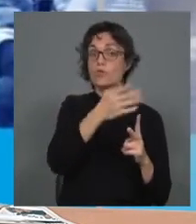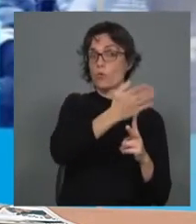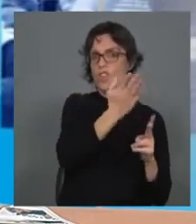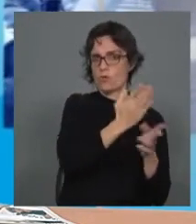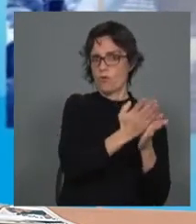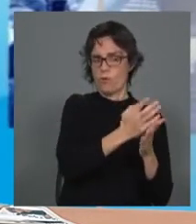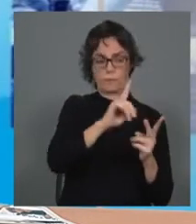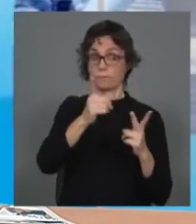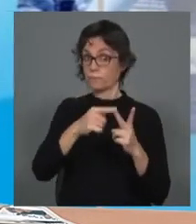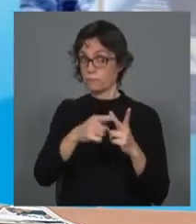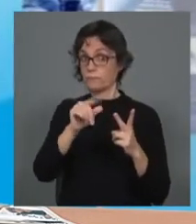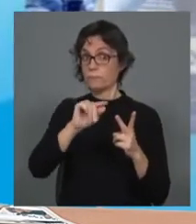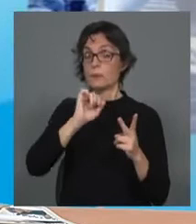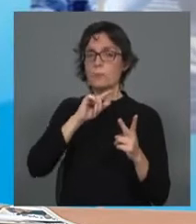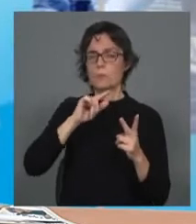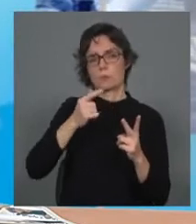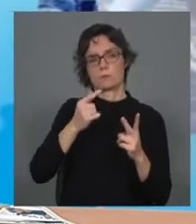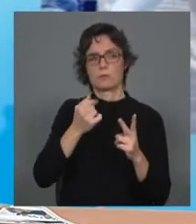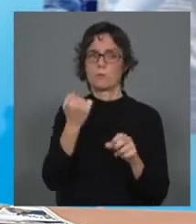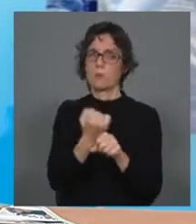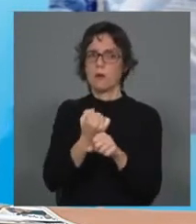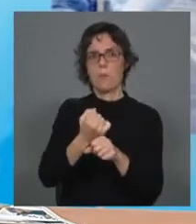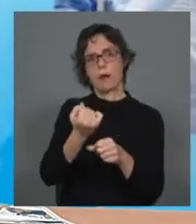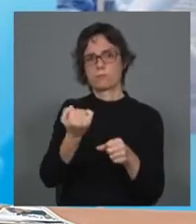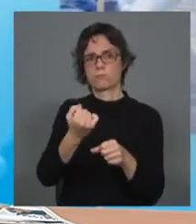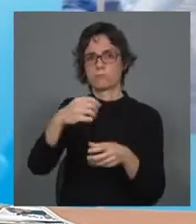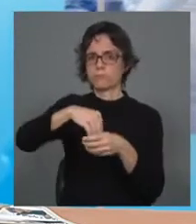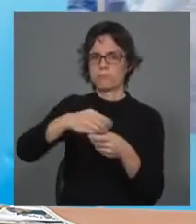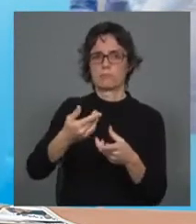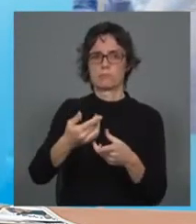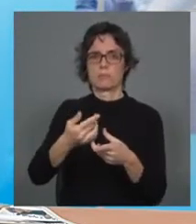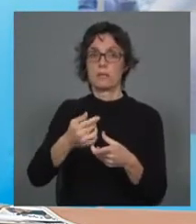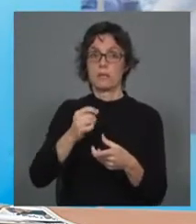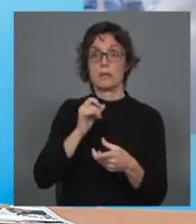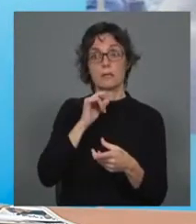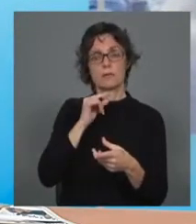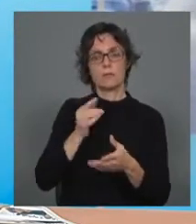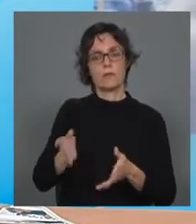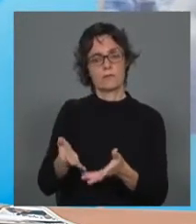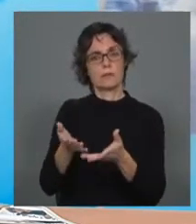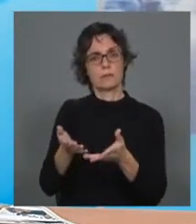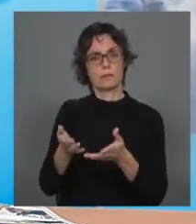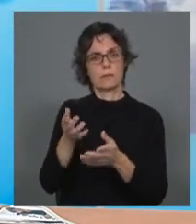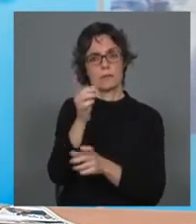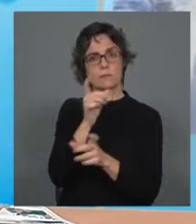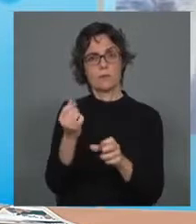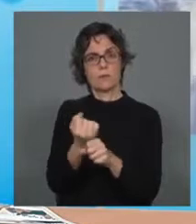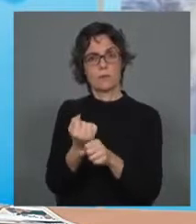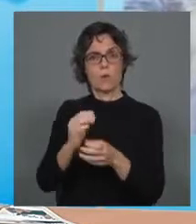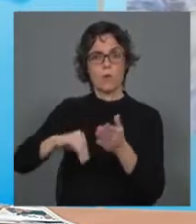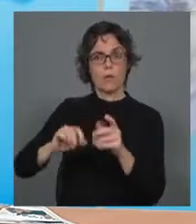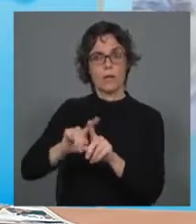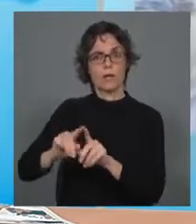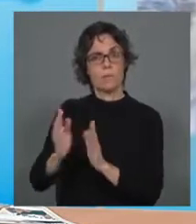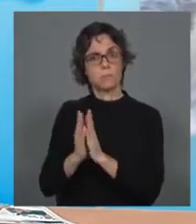sendo utilizado em diversos locais de trabalho também facilita bastante essa convivência. Então aqui temos um instrumento que eu